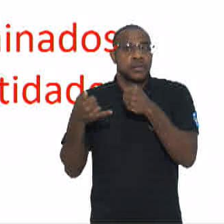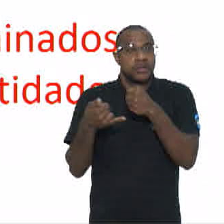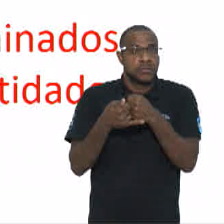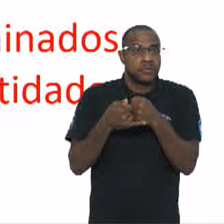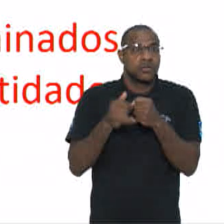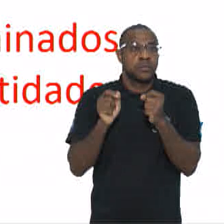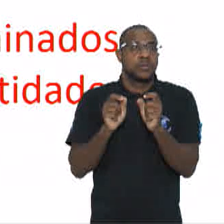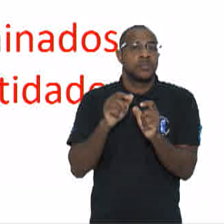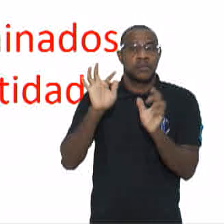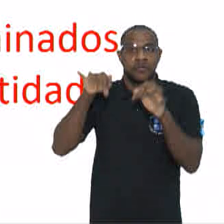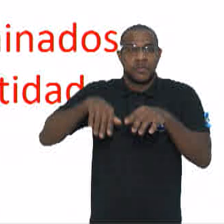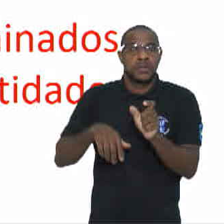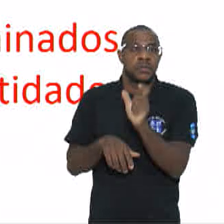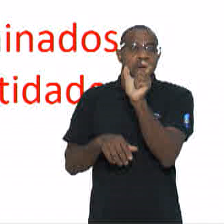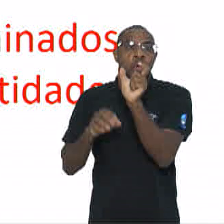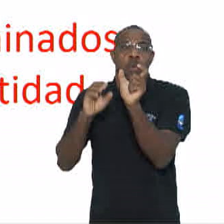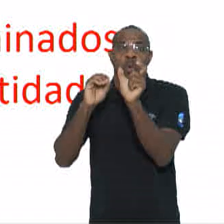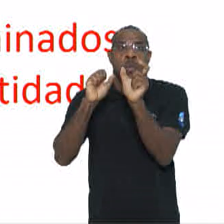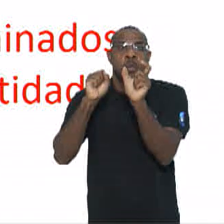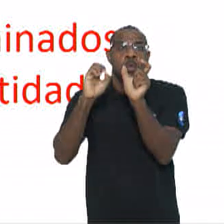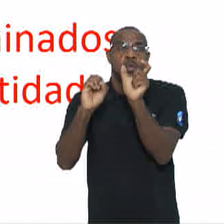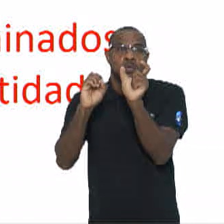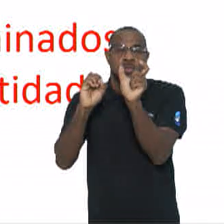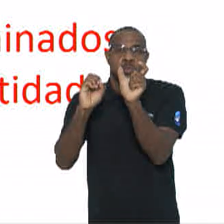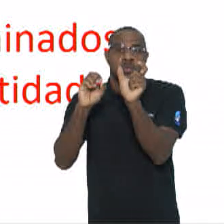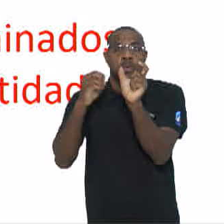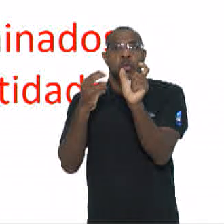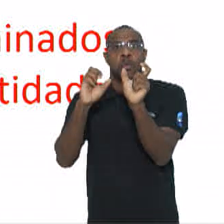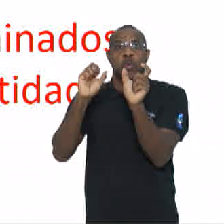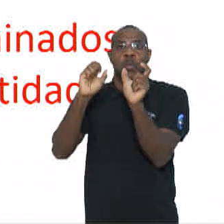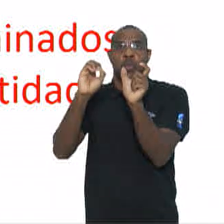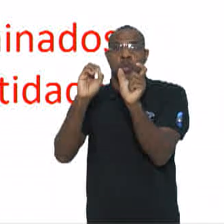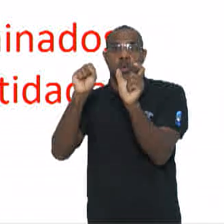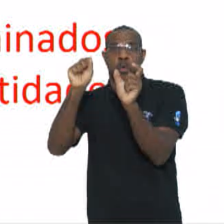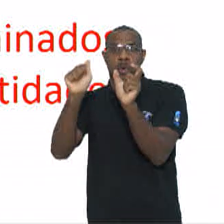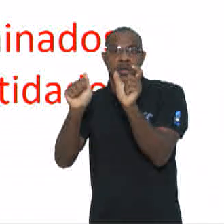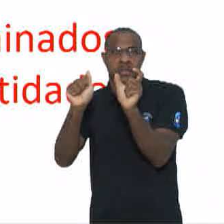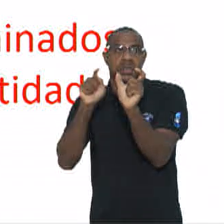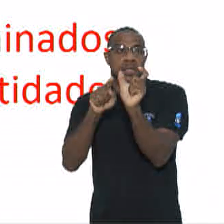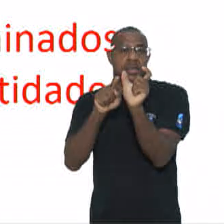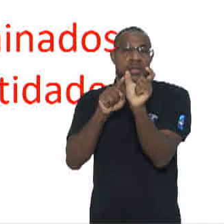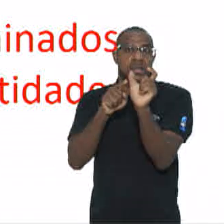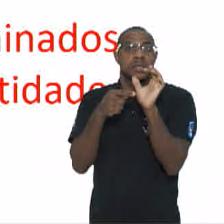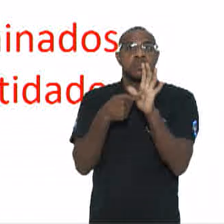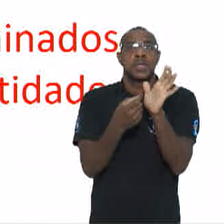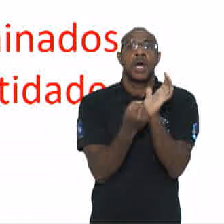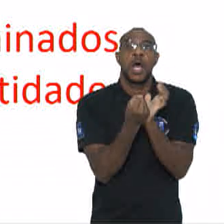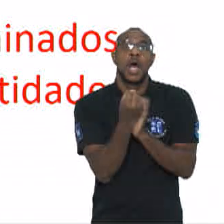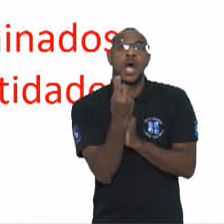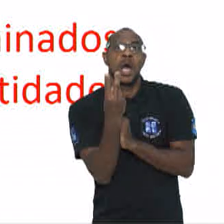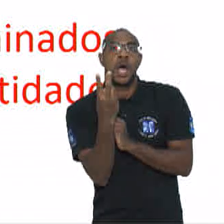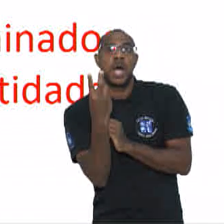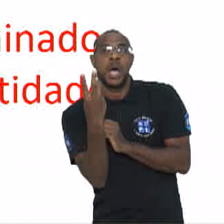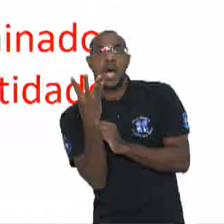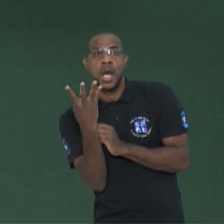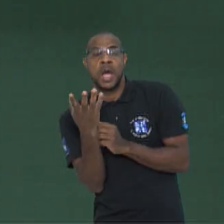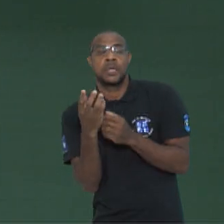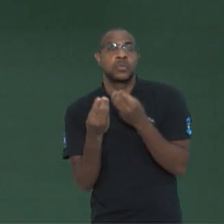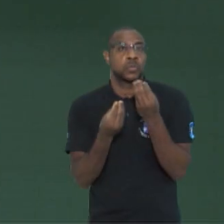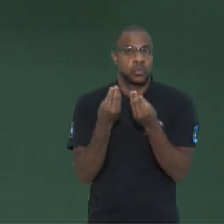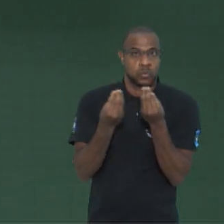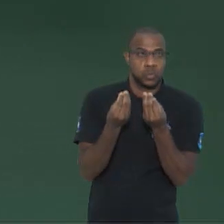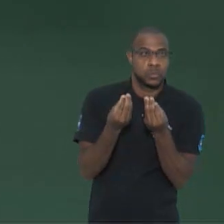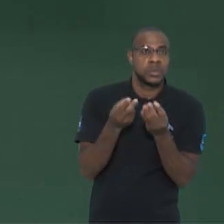pelo sufixo oso ou osa, que indicam grande quantidade, estado ou